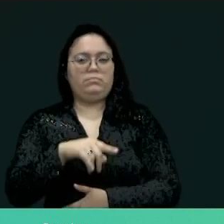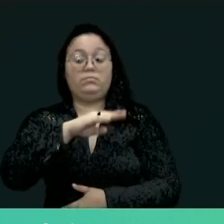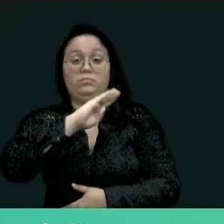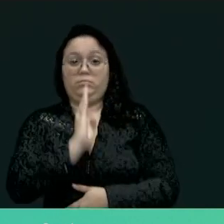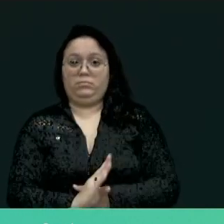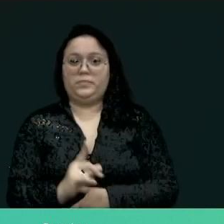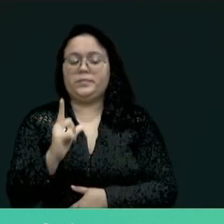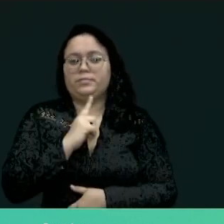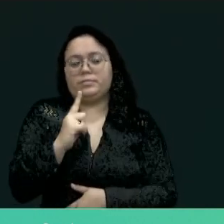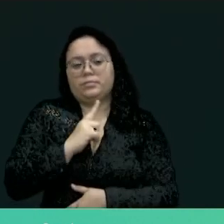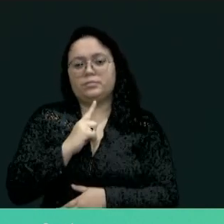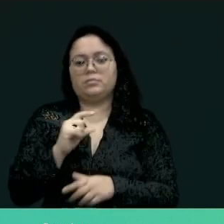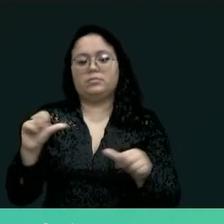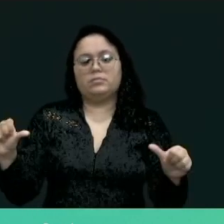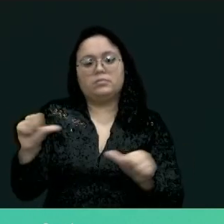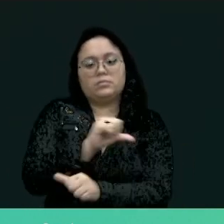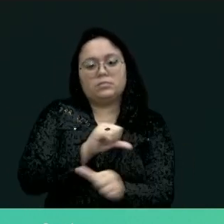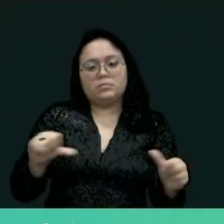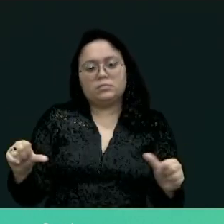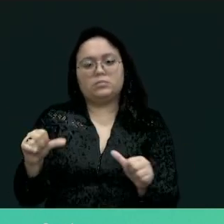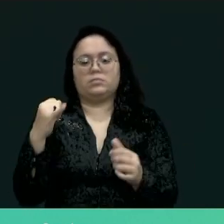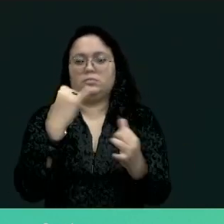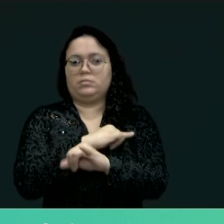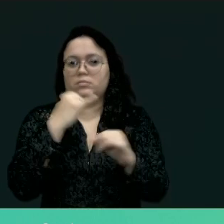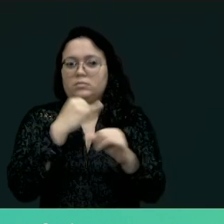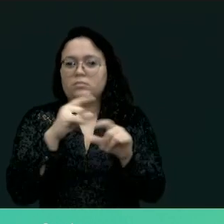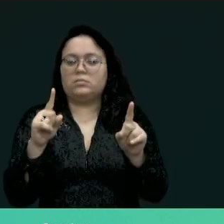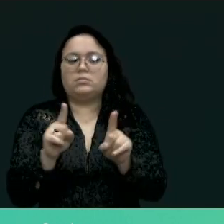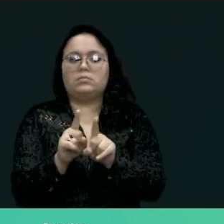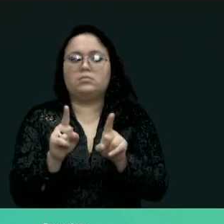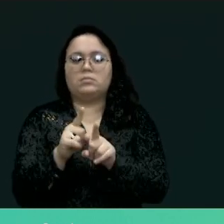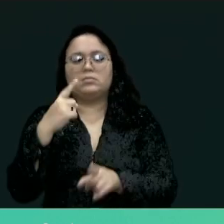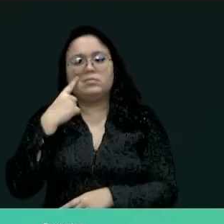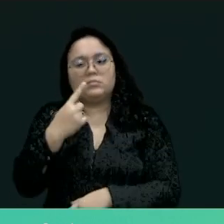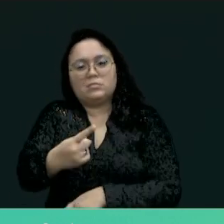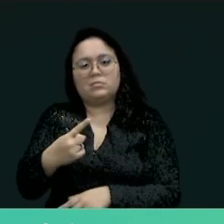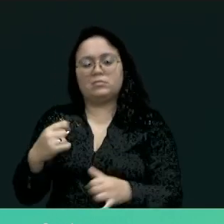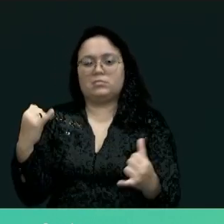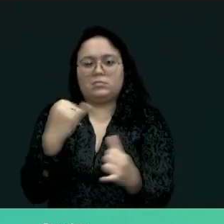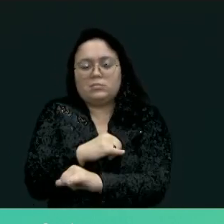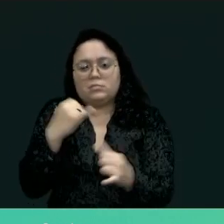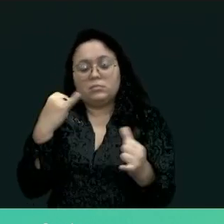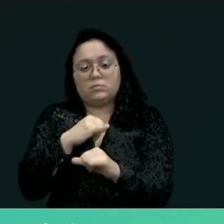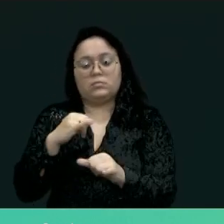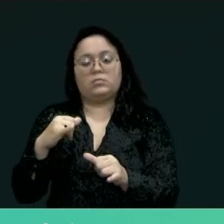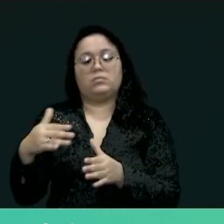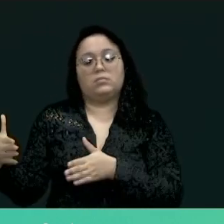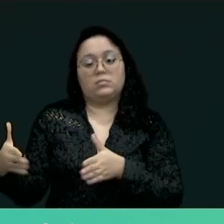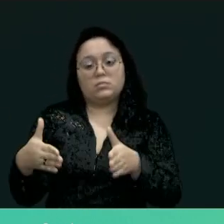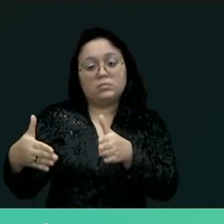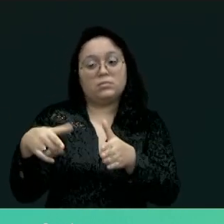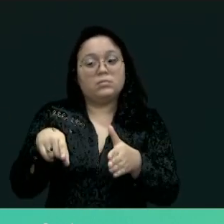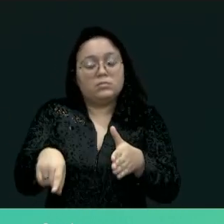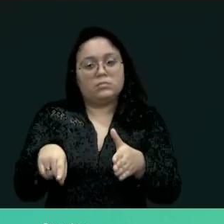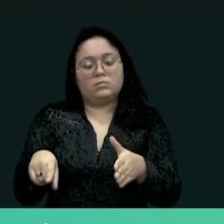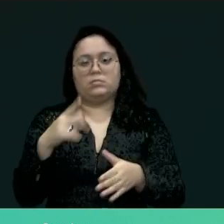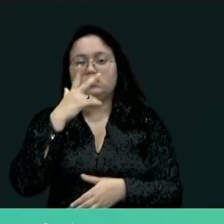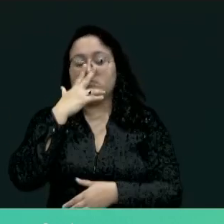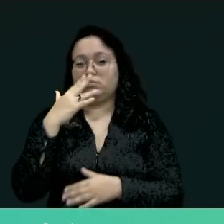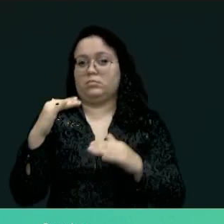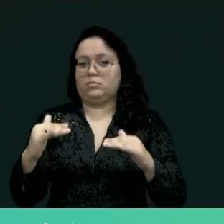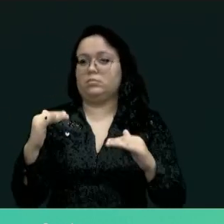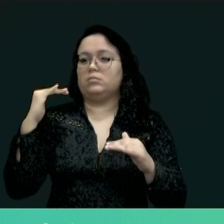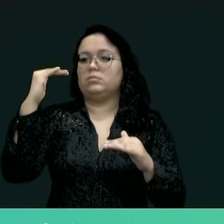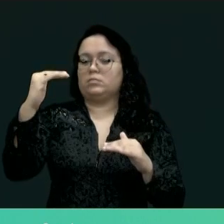para transição energética ou para a corrida da transição energética numa posição